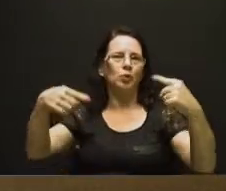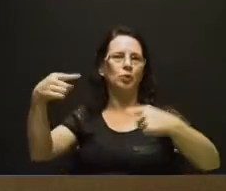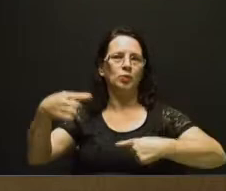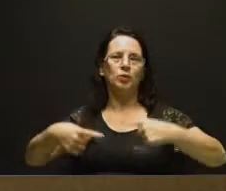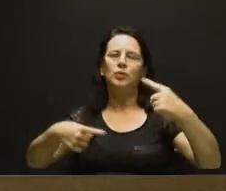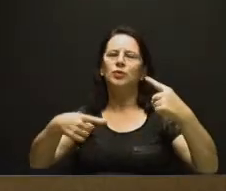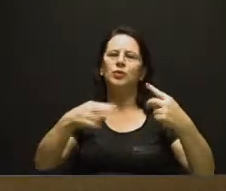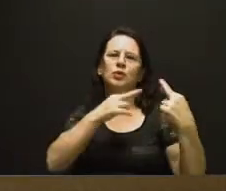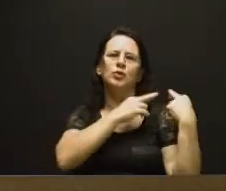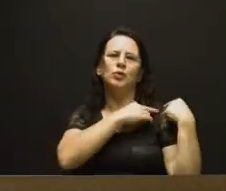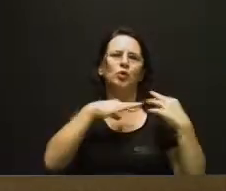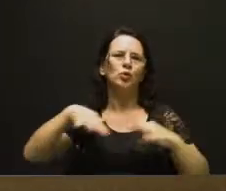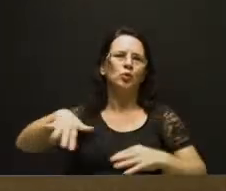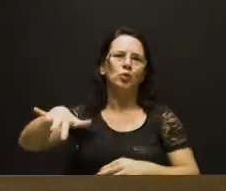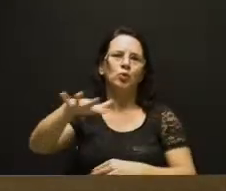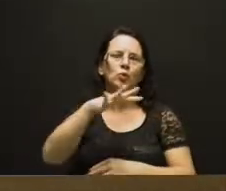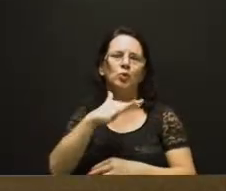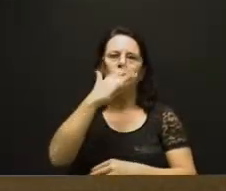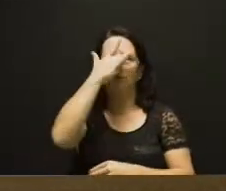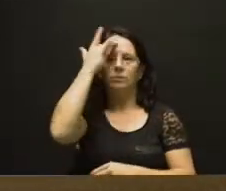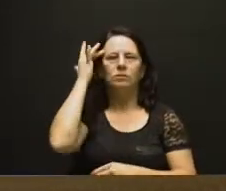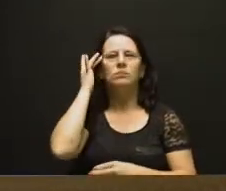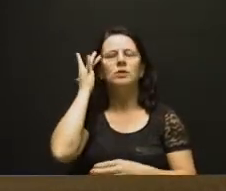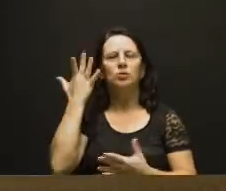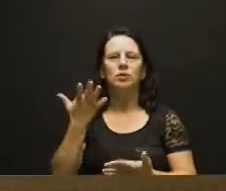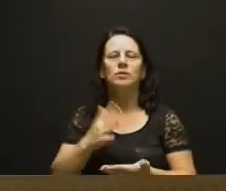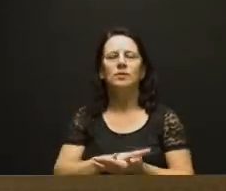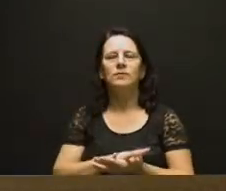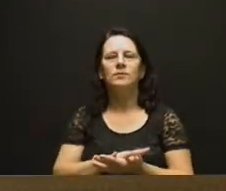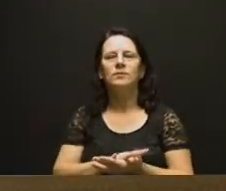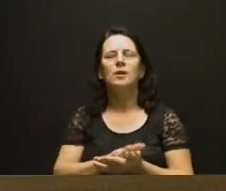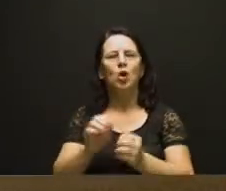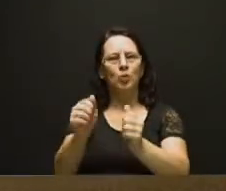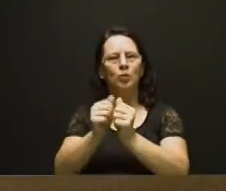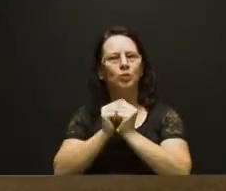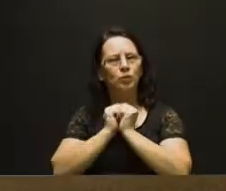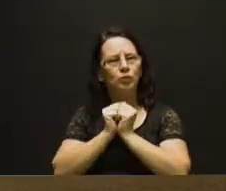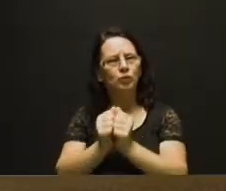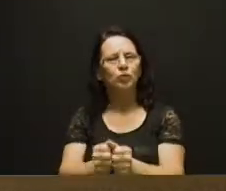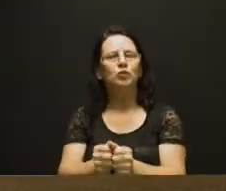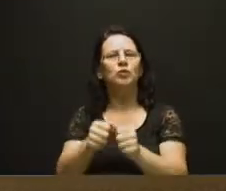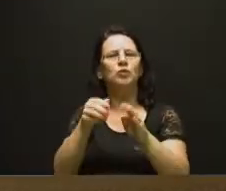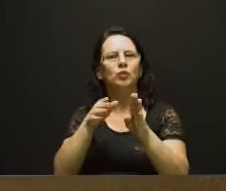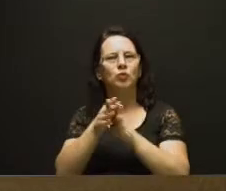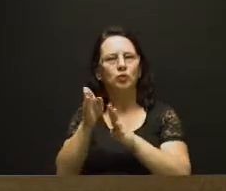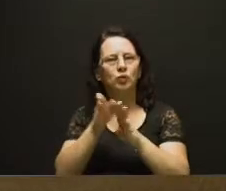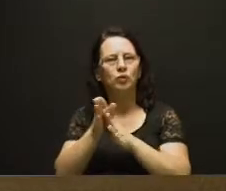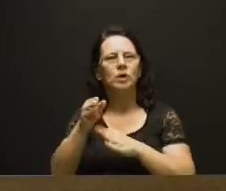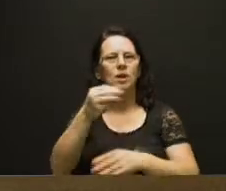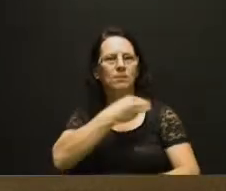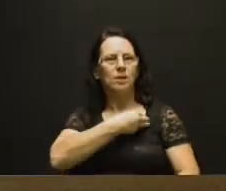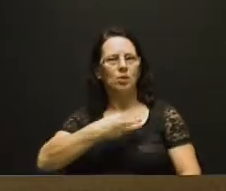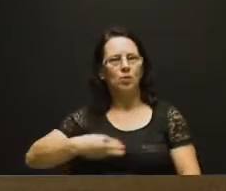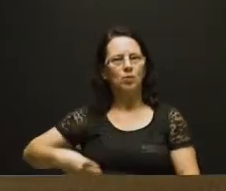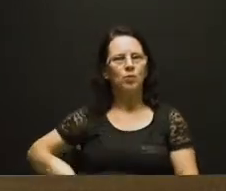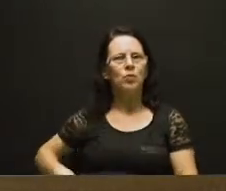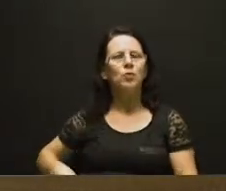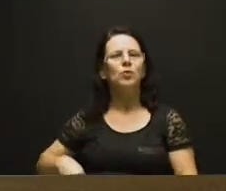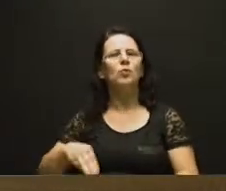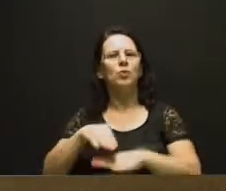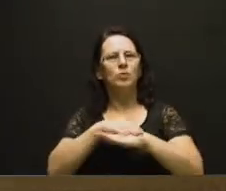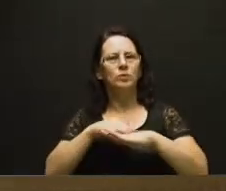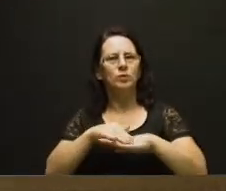responsabilidade de todos os atores vamos provocar essa discussão provocar o conselho ministério público provocar que tem